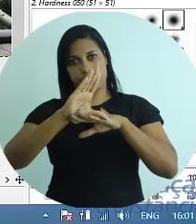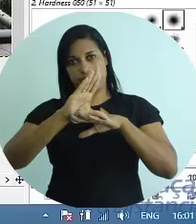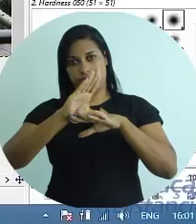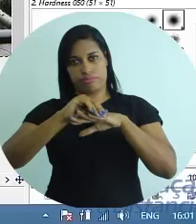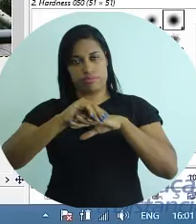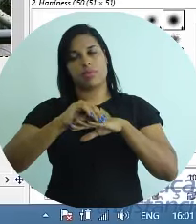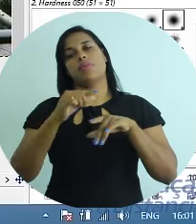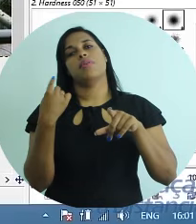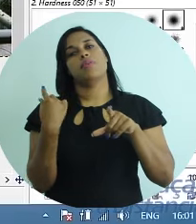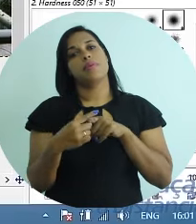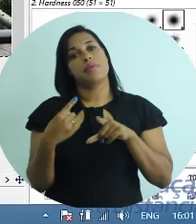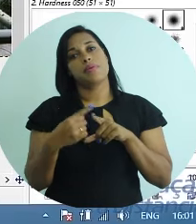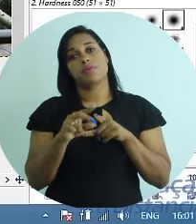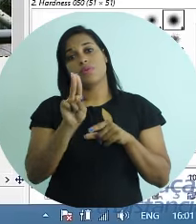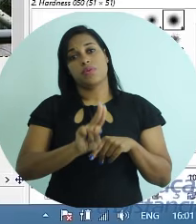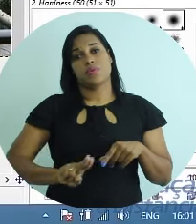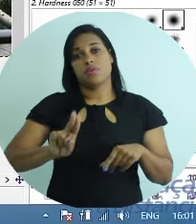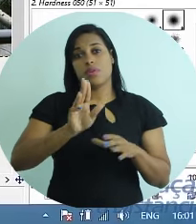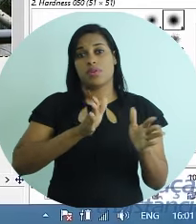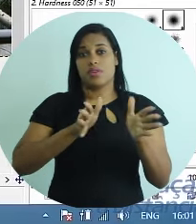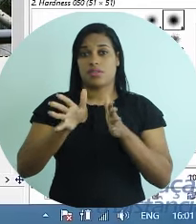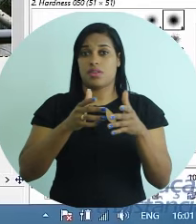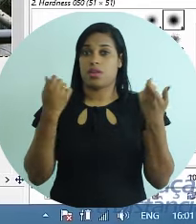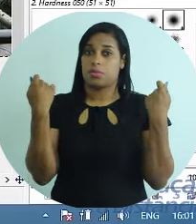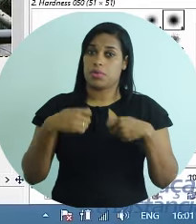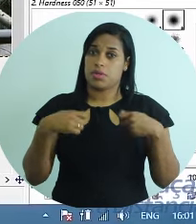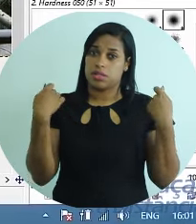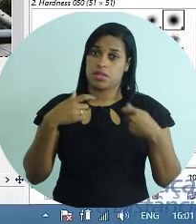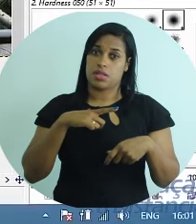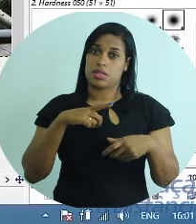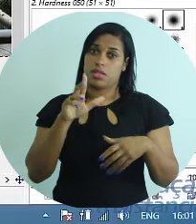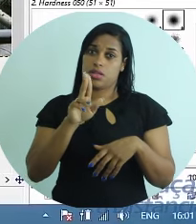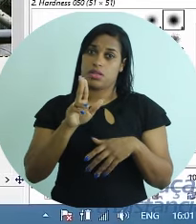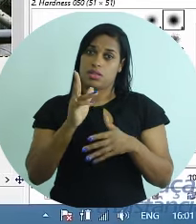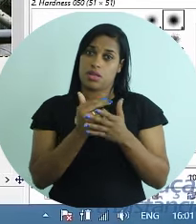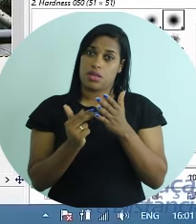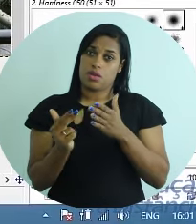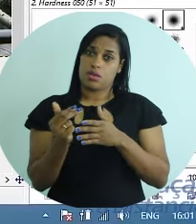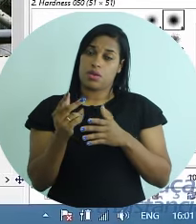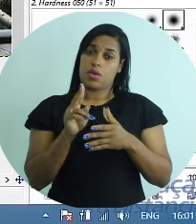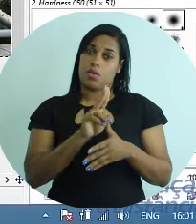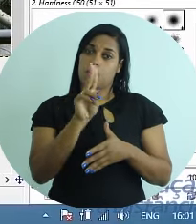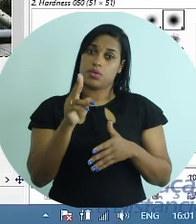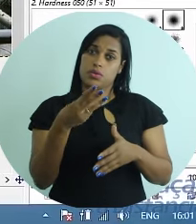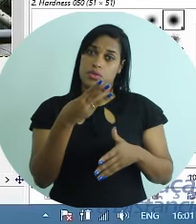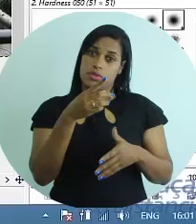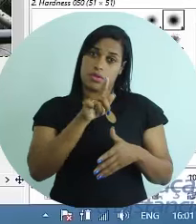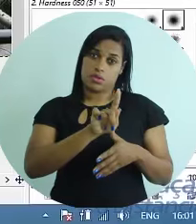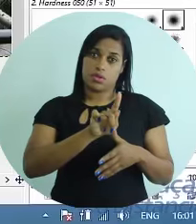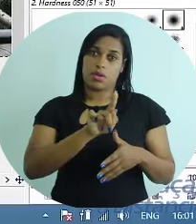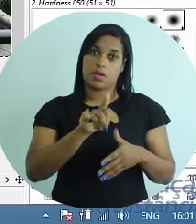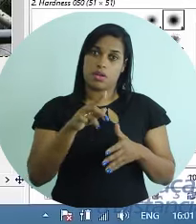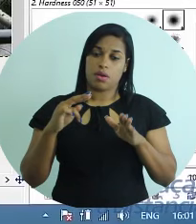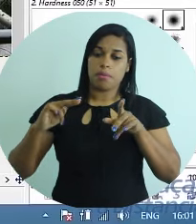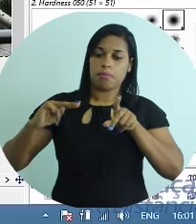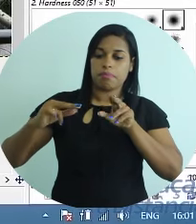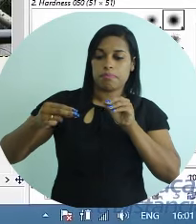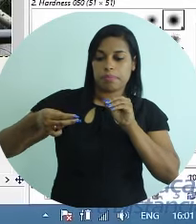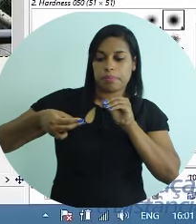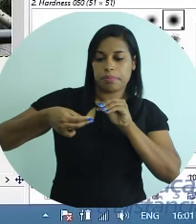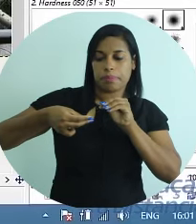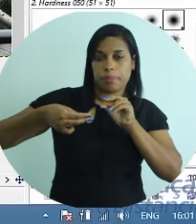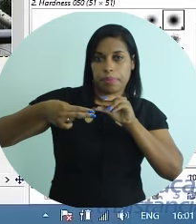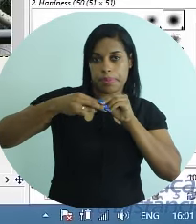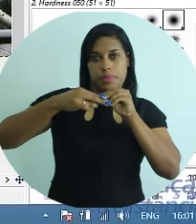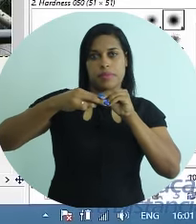que o seu usuário está acessando, ele vai precisar consultar essa imagem usando uma conexão 3G, aqueles modenzinhos que você